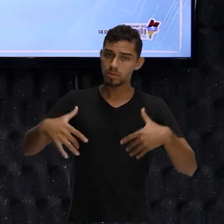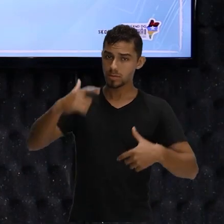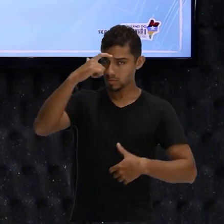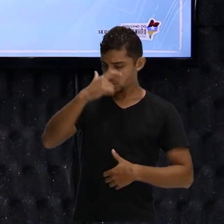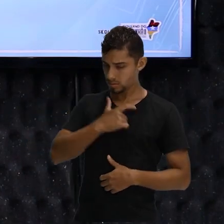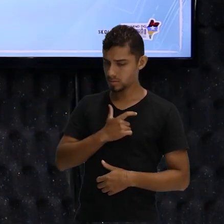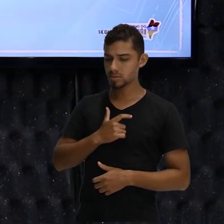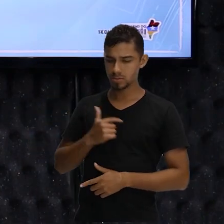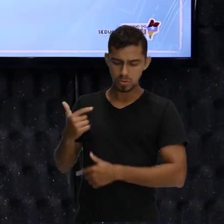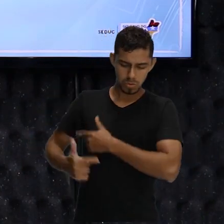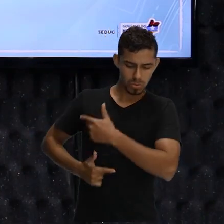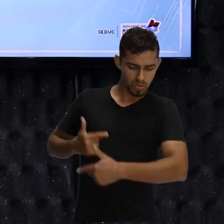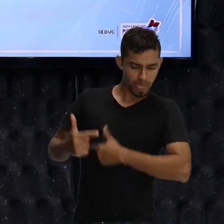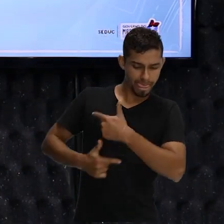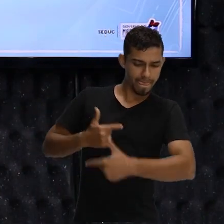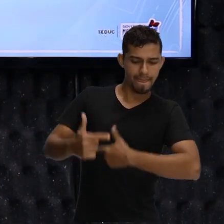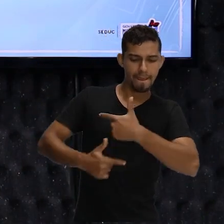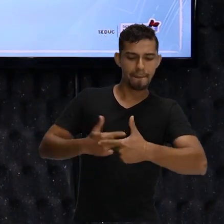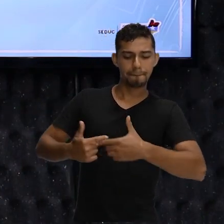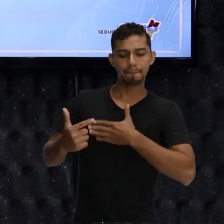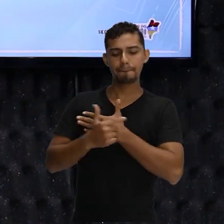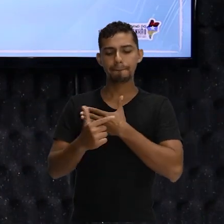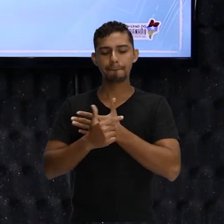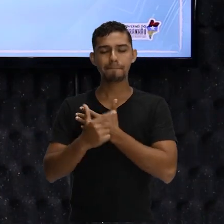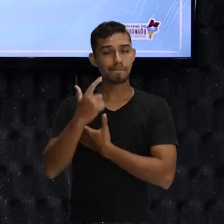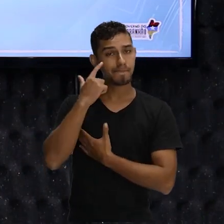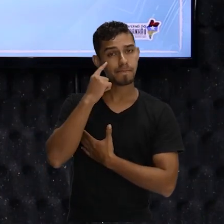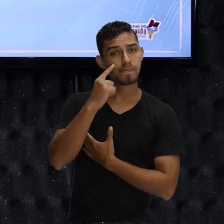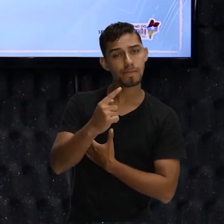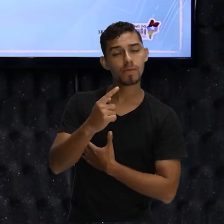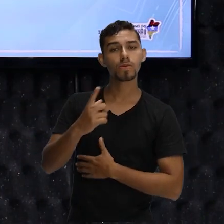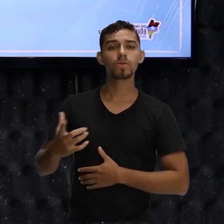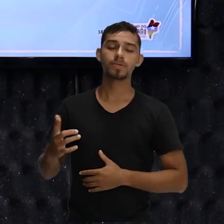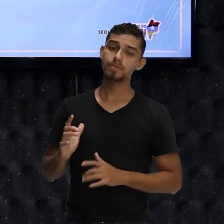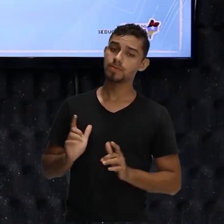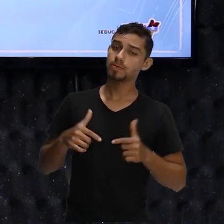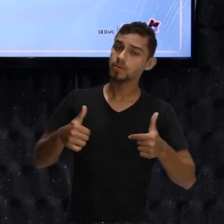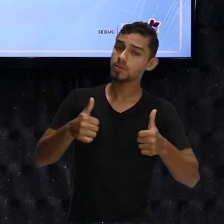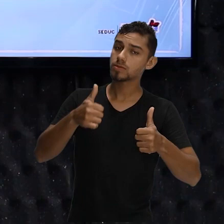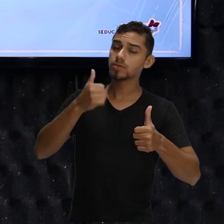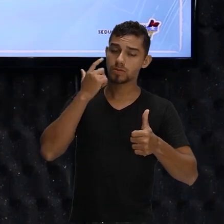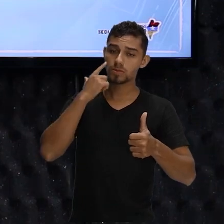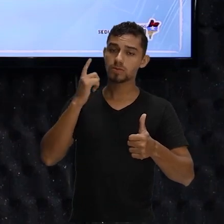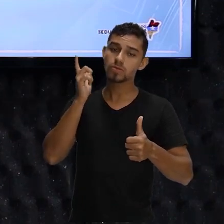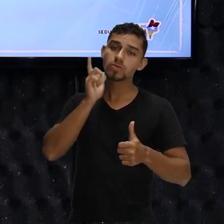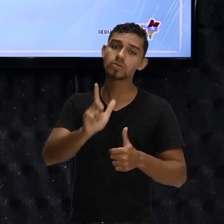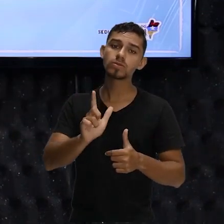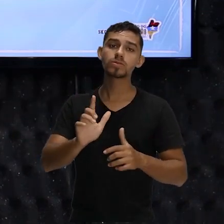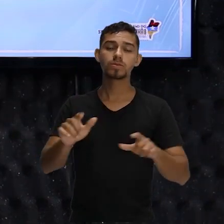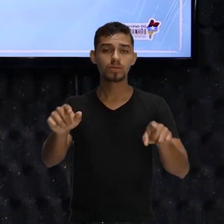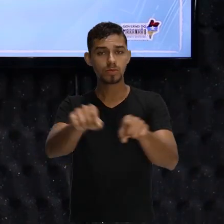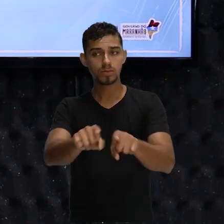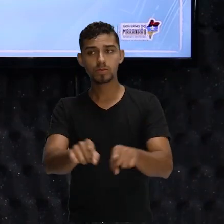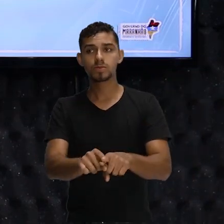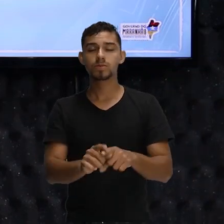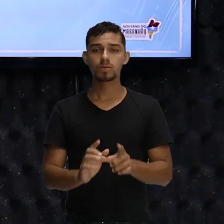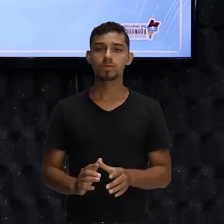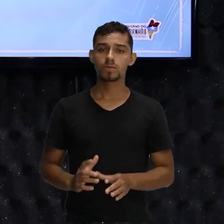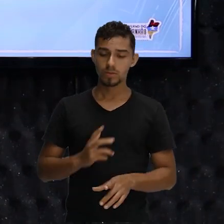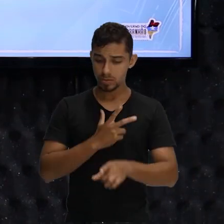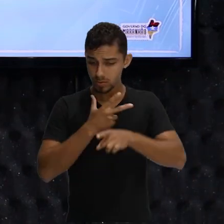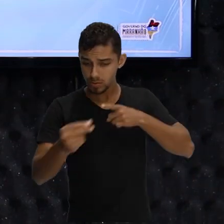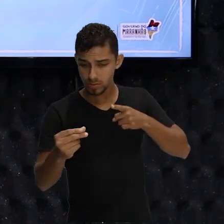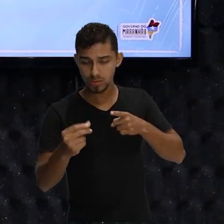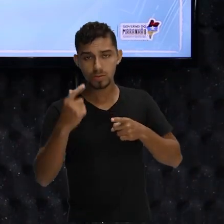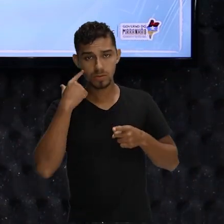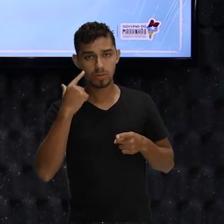sujeito que agiu em favor de conseguir isso, dessa condição, e acabou conseguindo, adquirindo